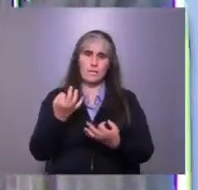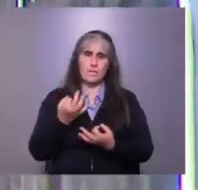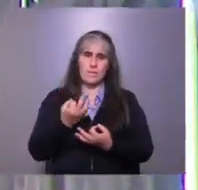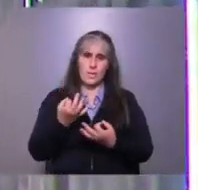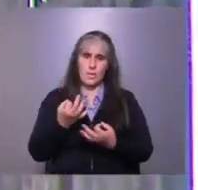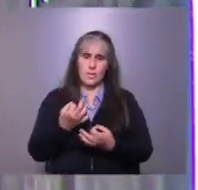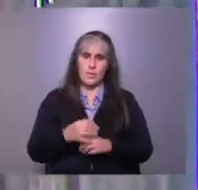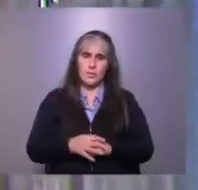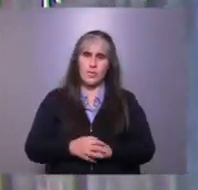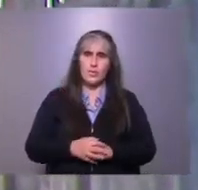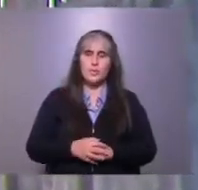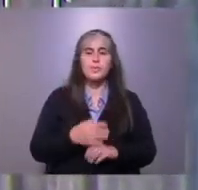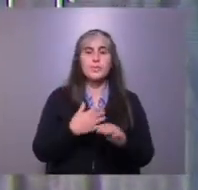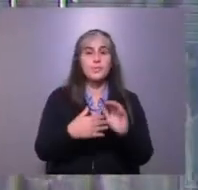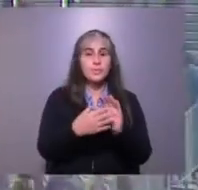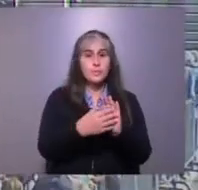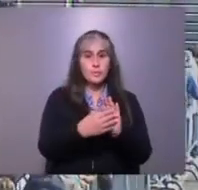justos.